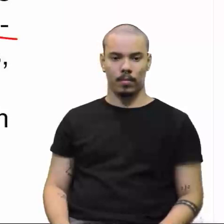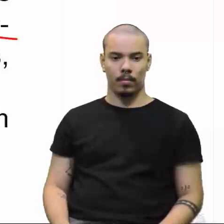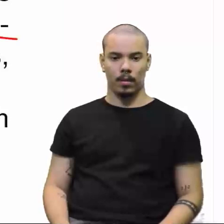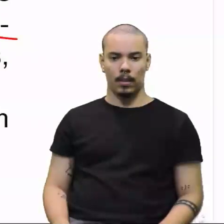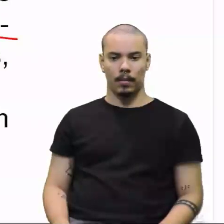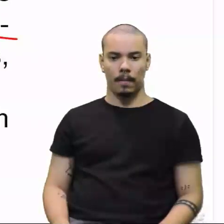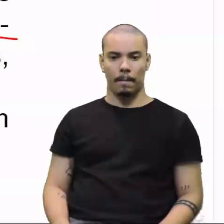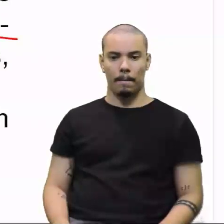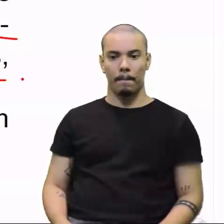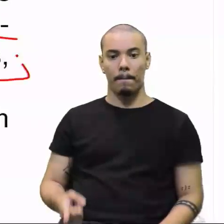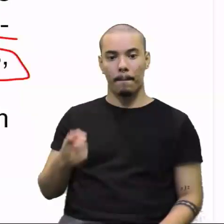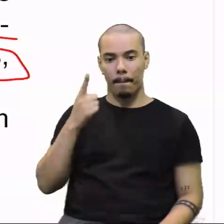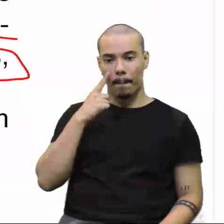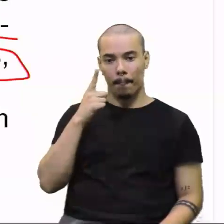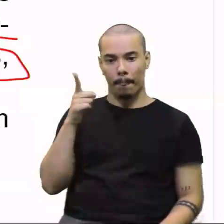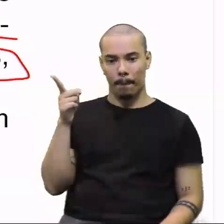né?